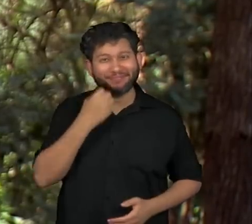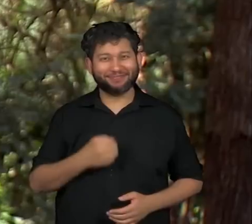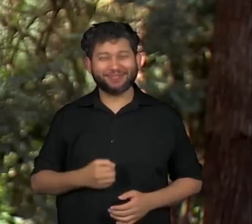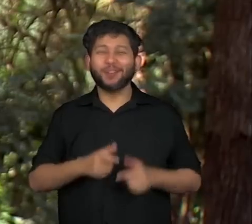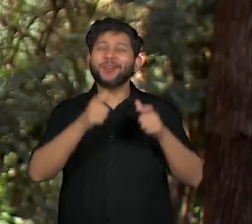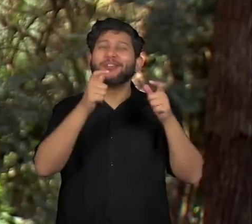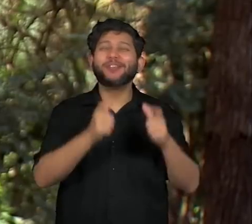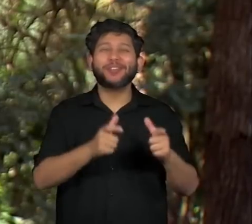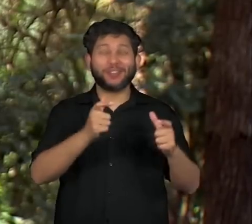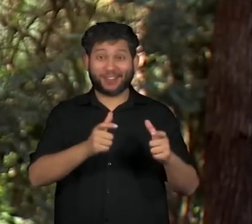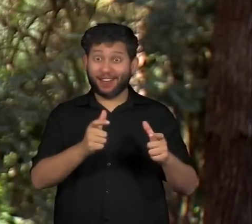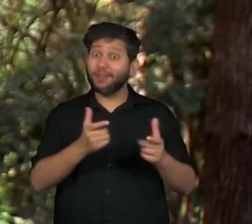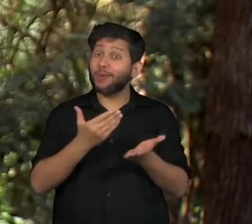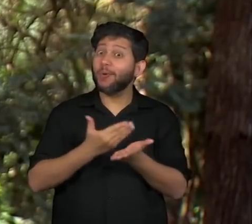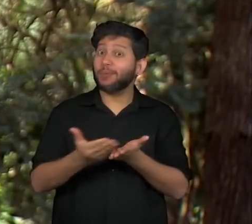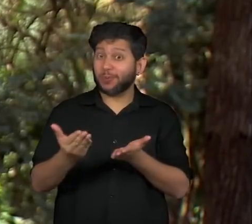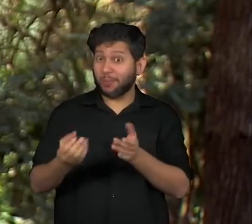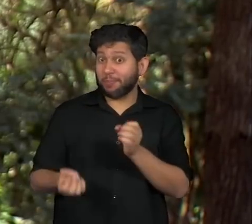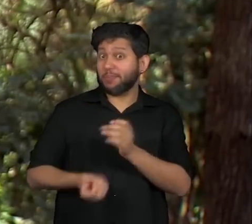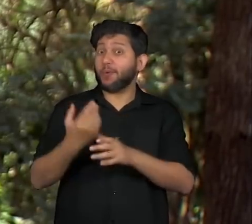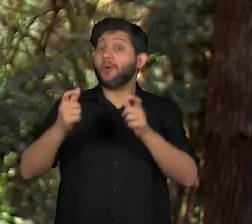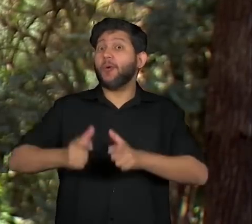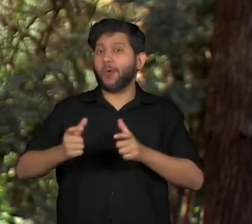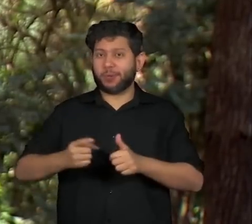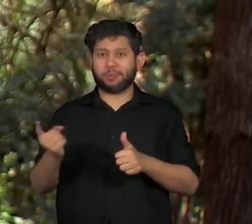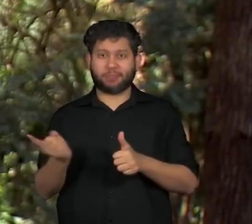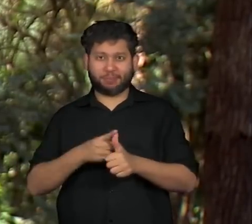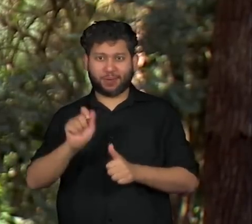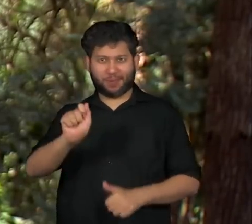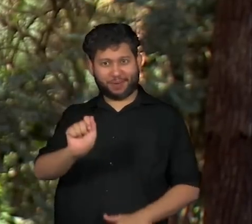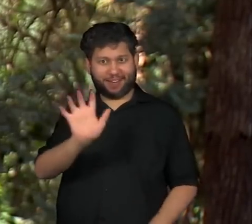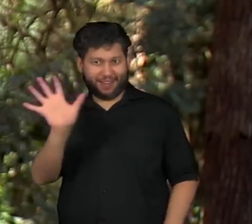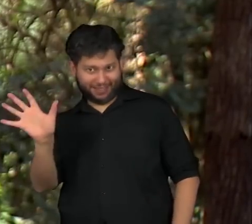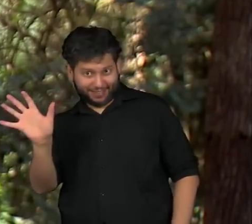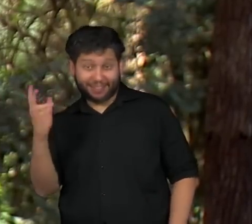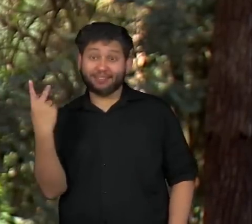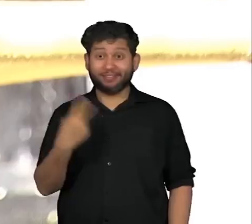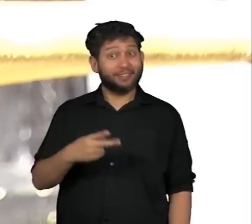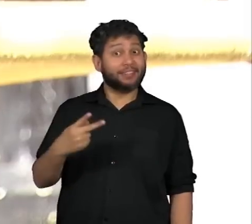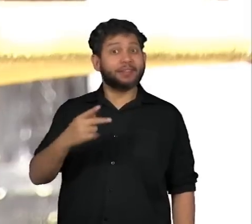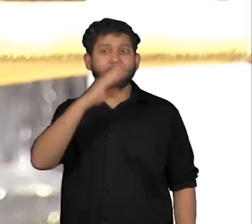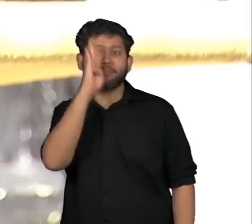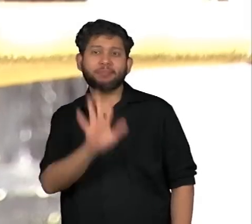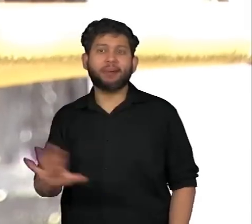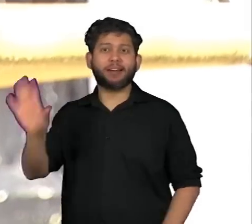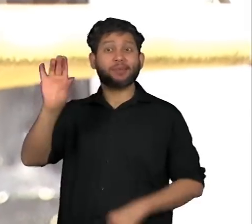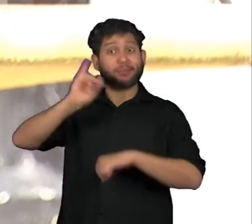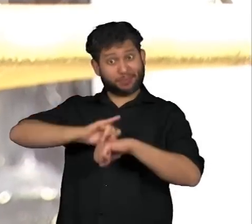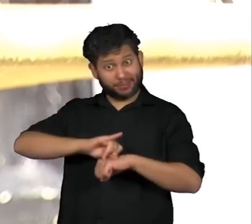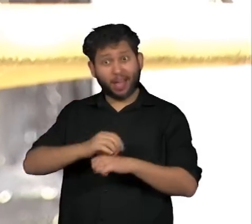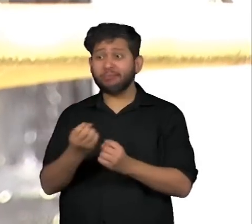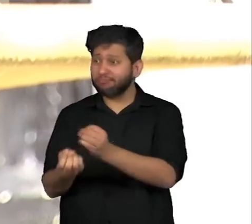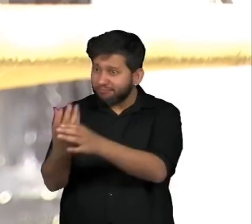animais domésticos, surgiram na Ásia e se espalham pelas capitais brasileiras.